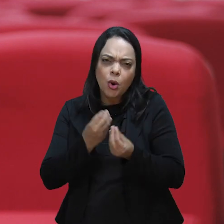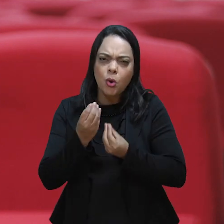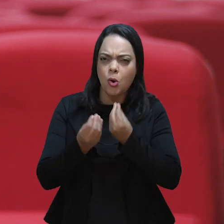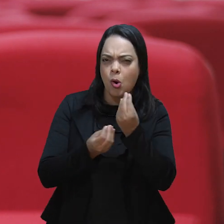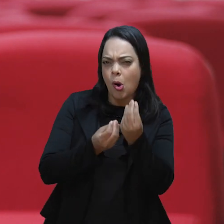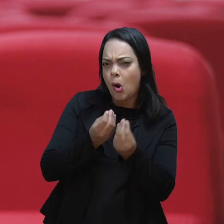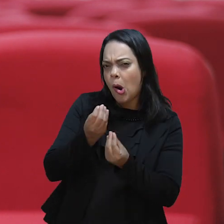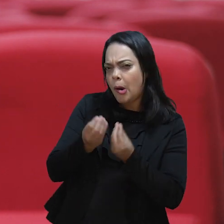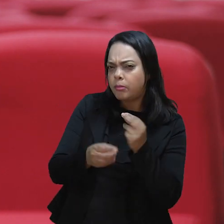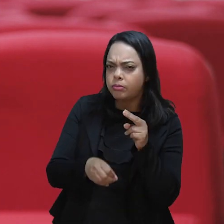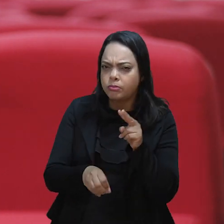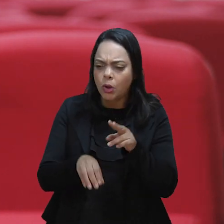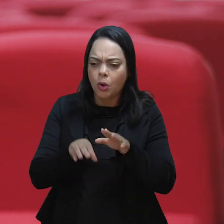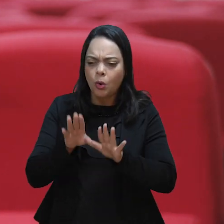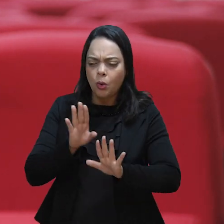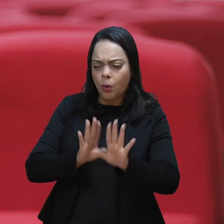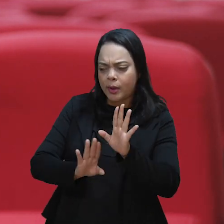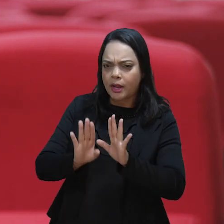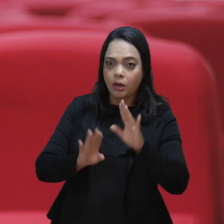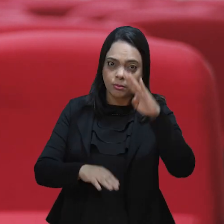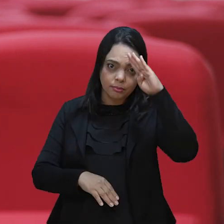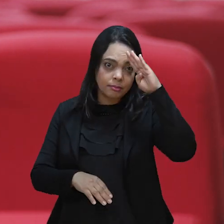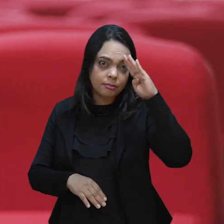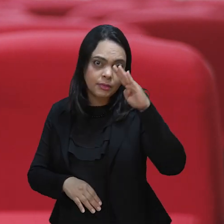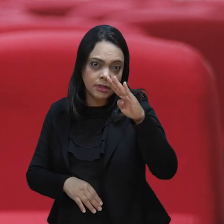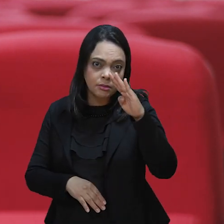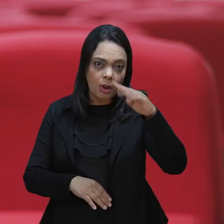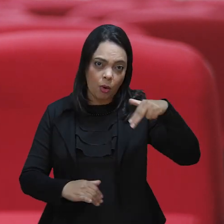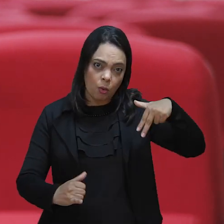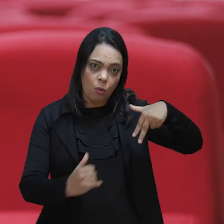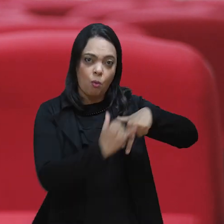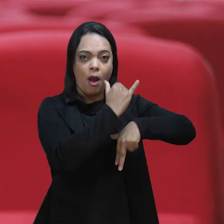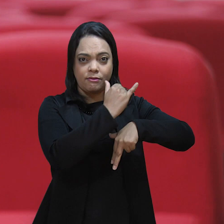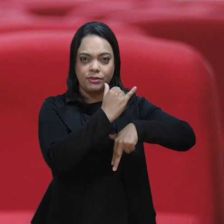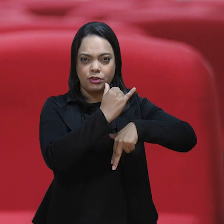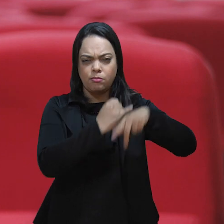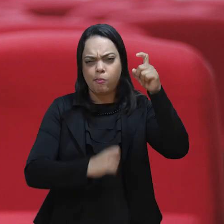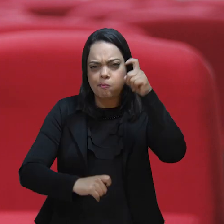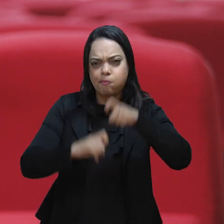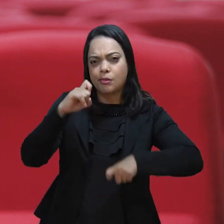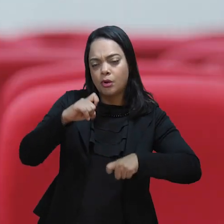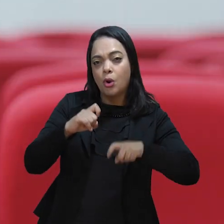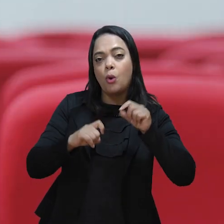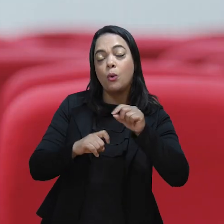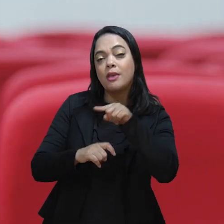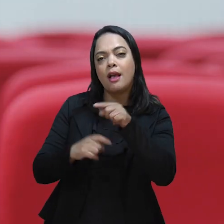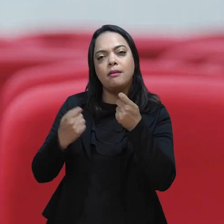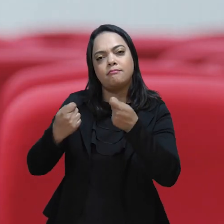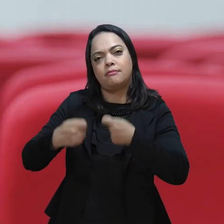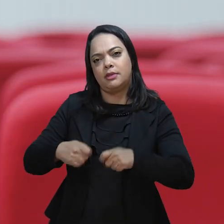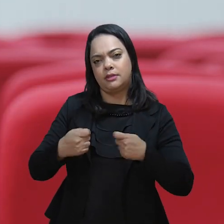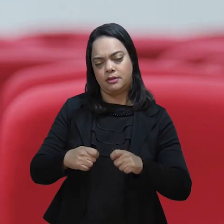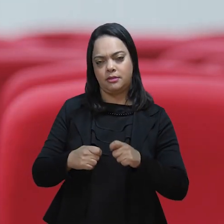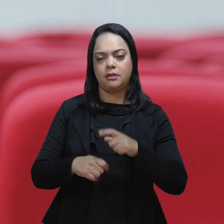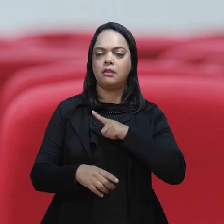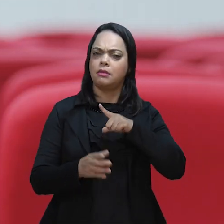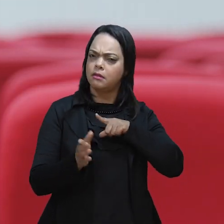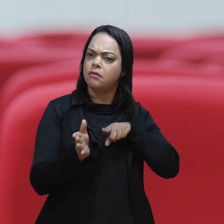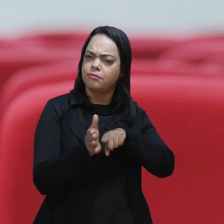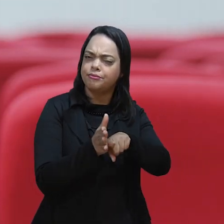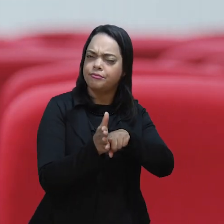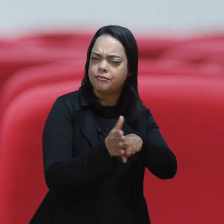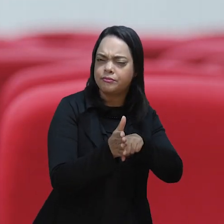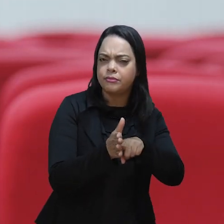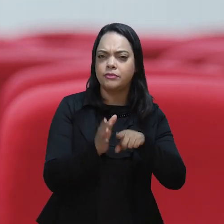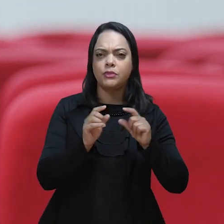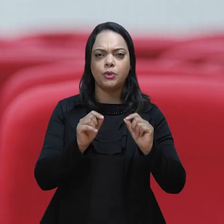são necessários com a vítima de violência sexual naquele momento, o que ela está demandando. Tem vários estudos que